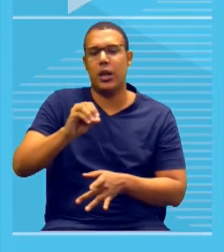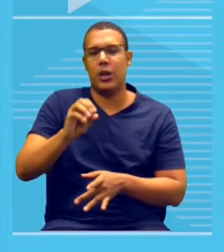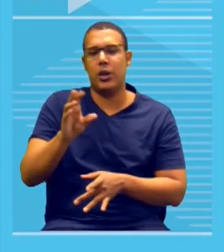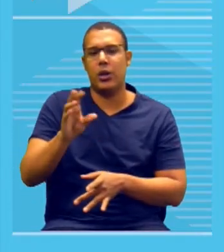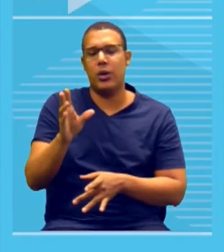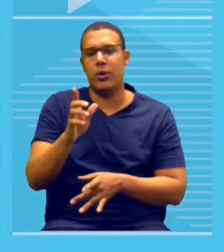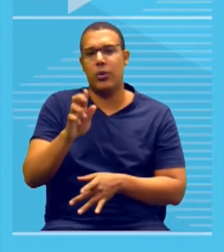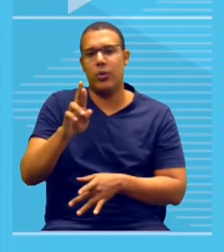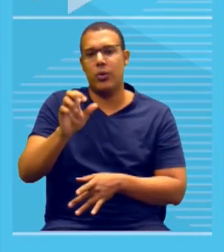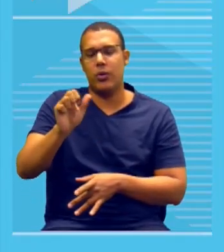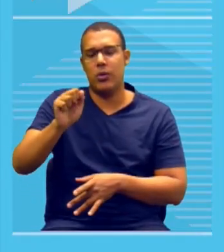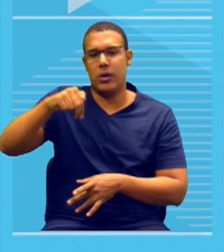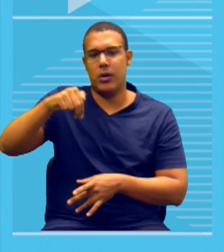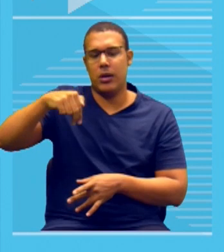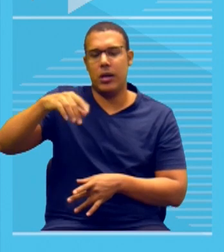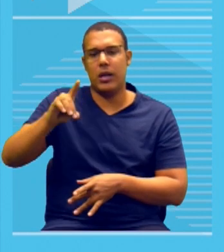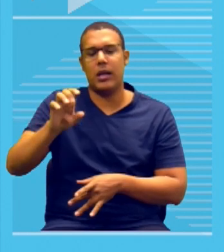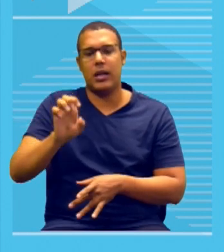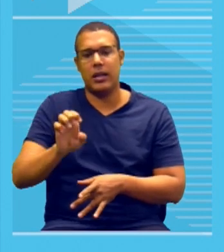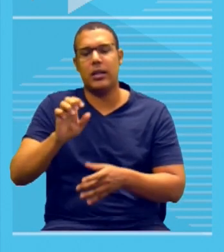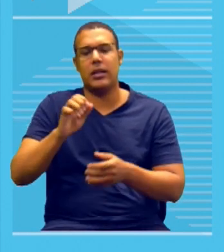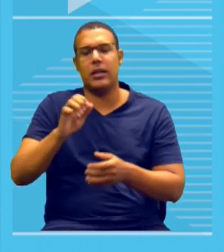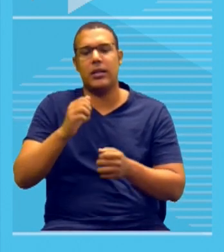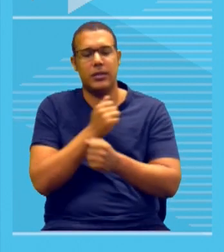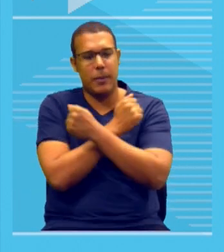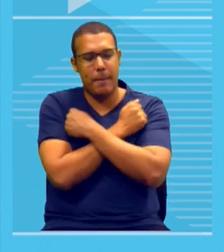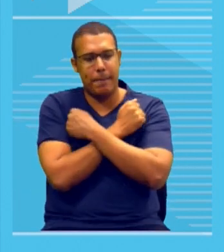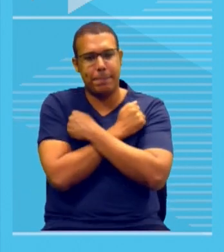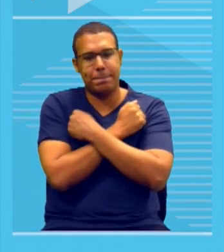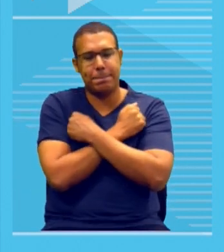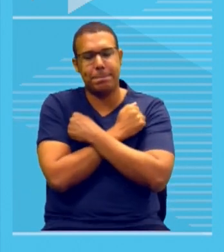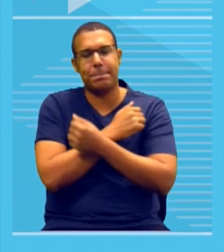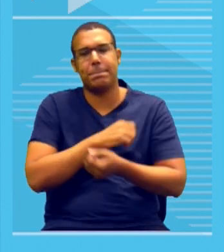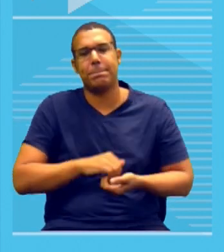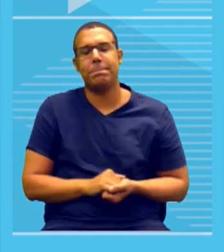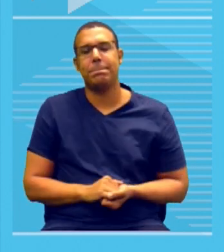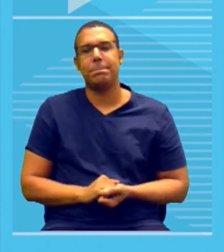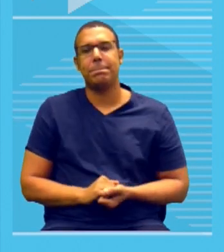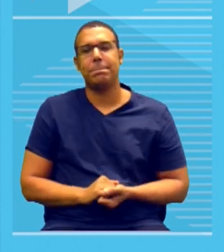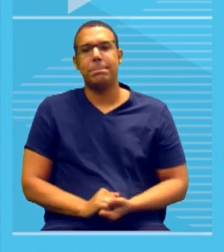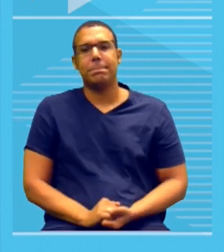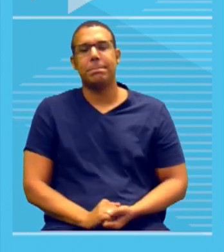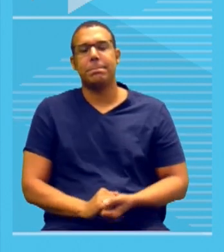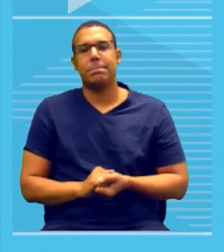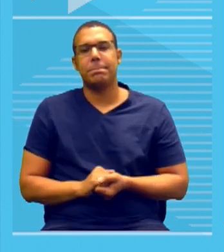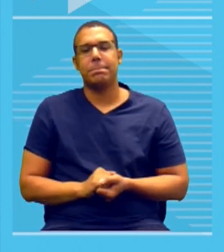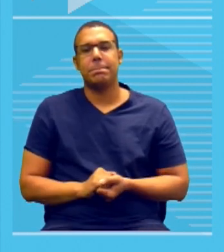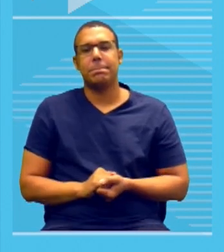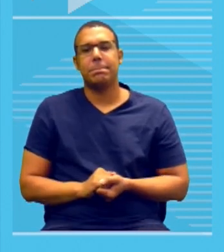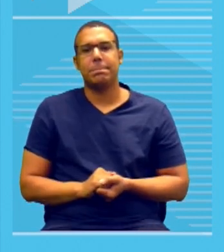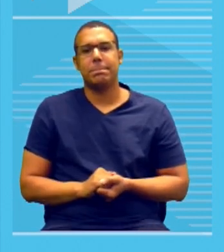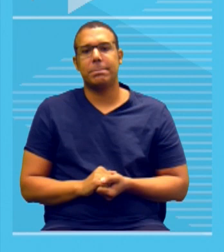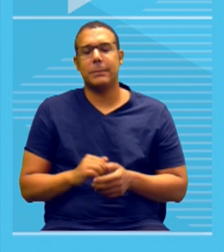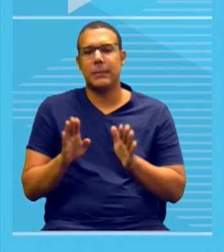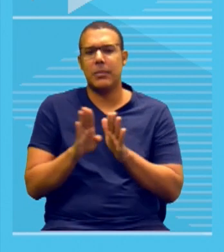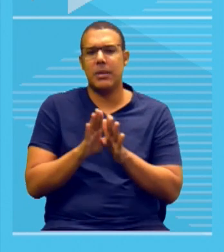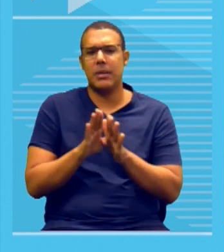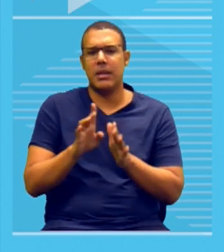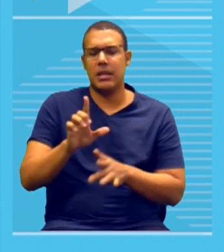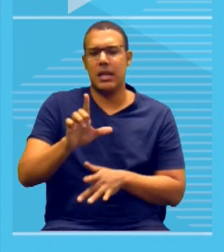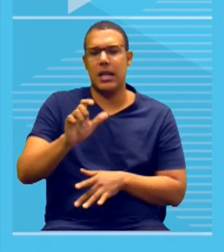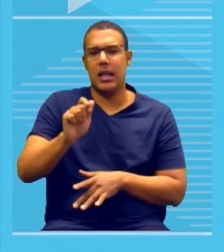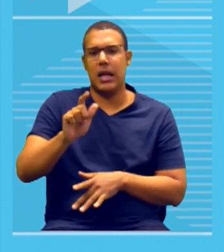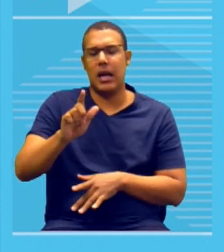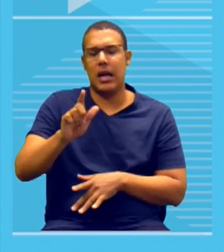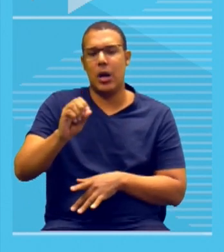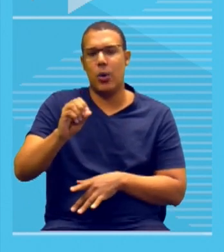abraço olha só que maravilha E aí galerinha galerinha aí de Lagoinha também